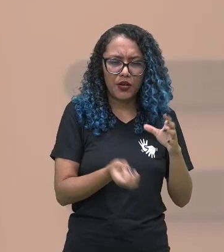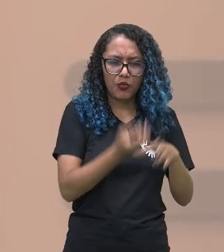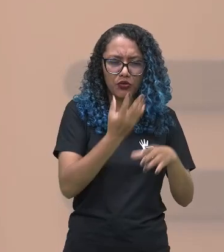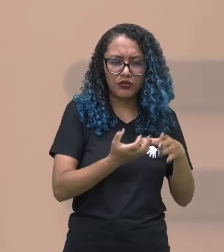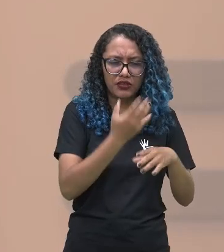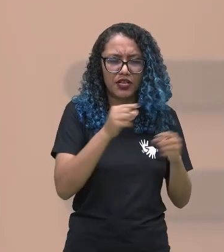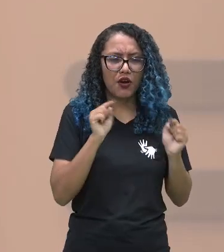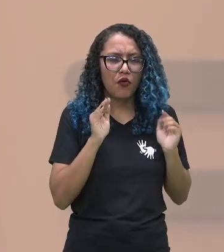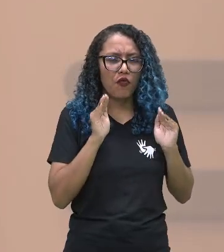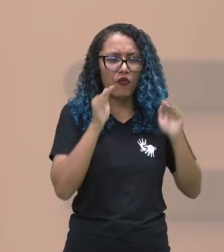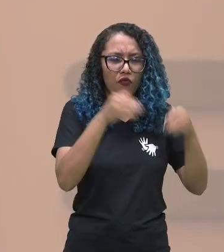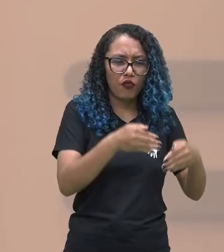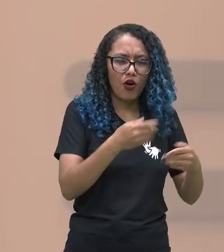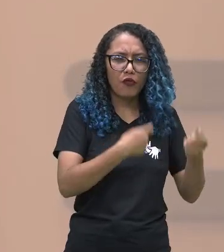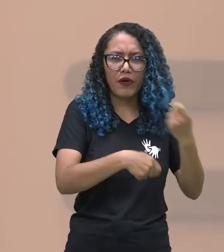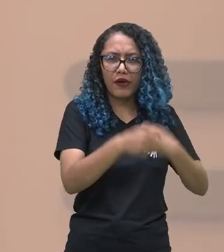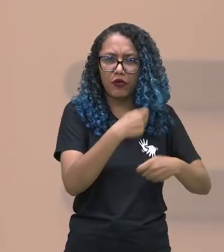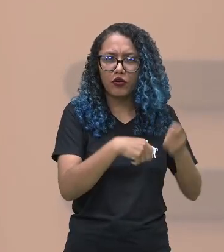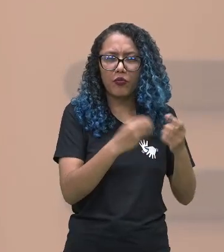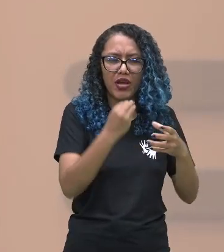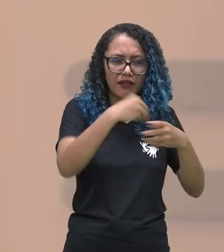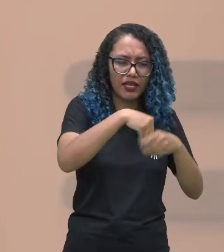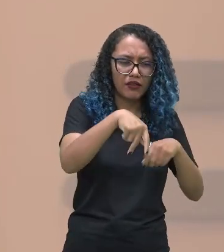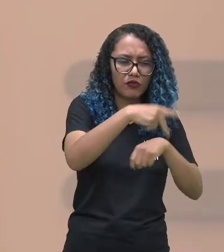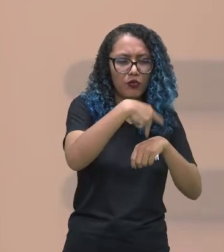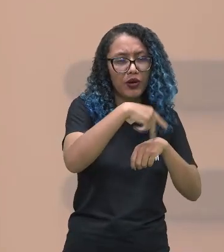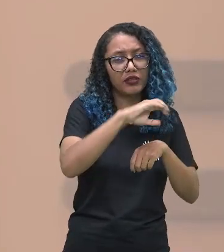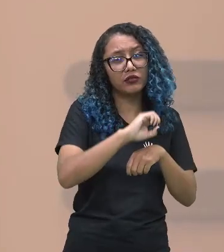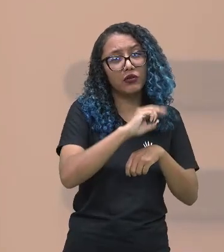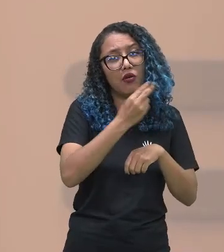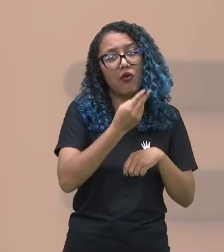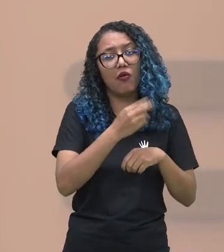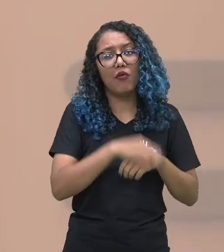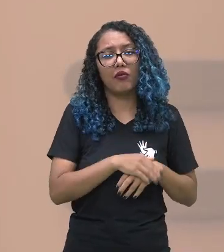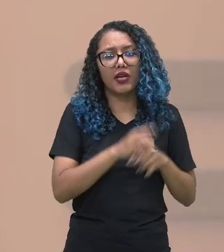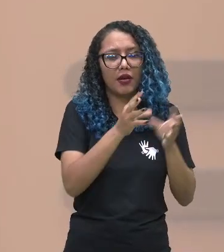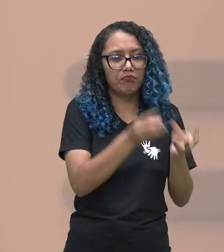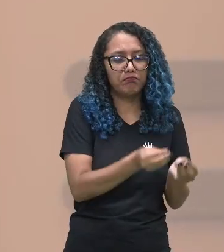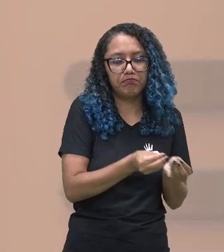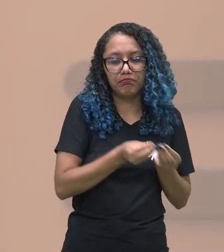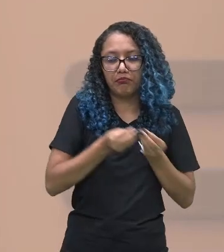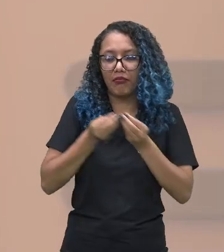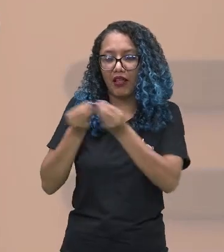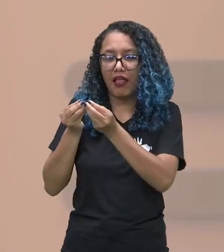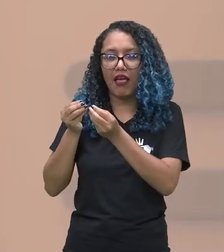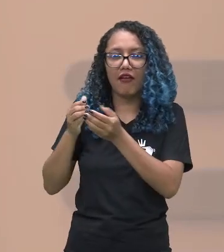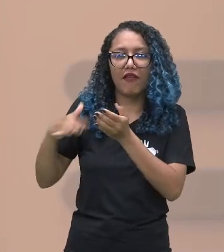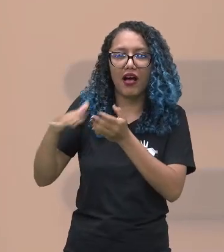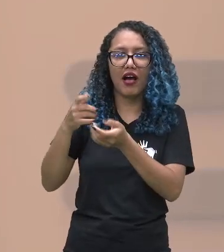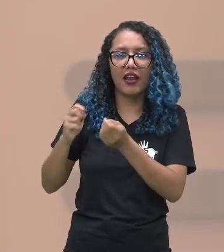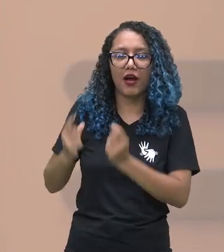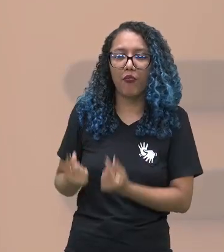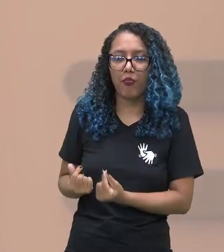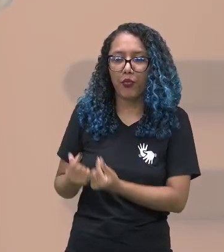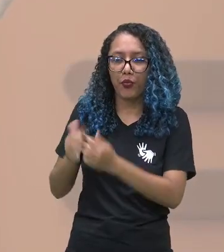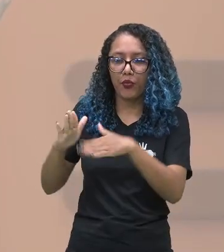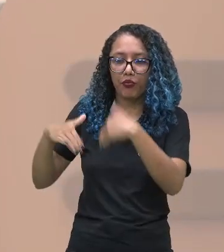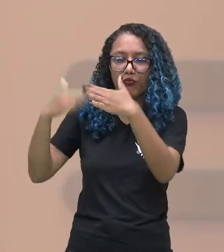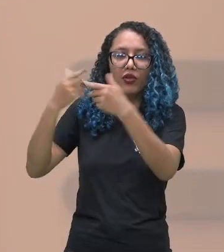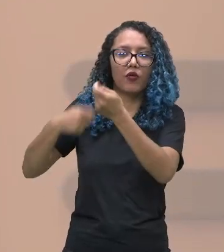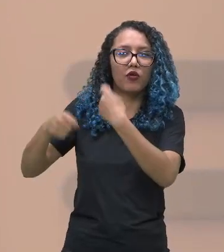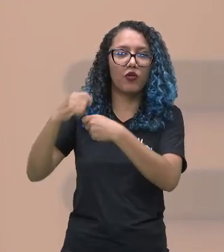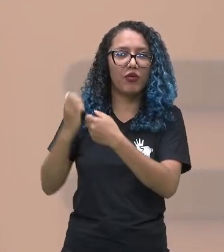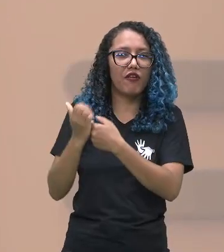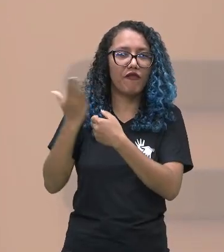o mercado de consumo interno? Ou é para atender o mercado de consumo